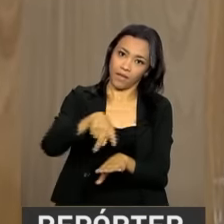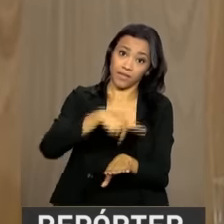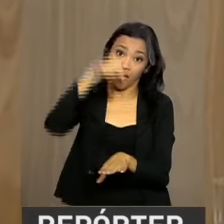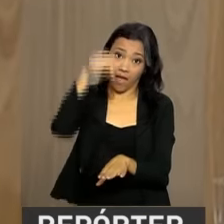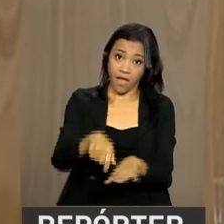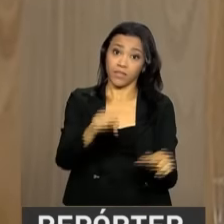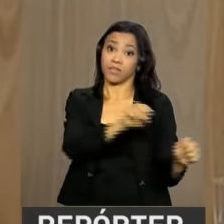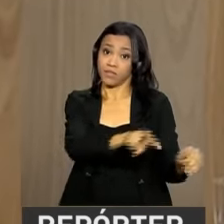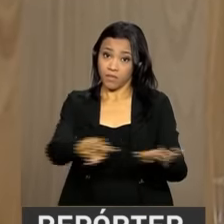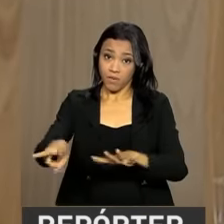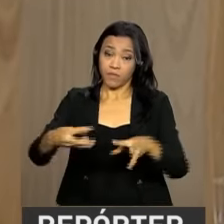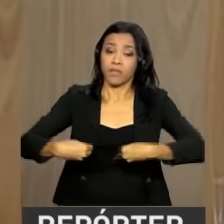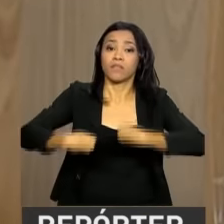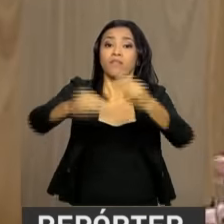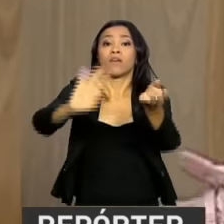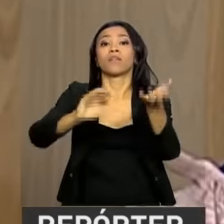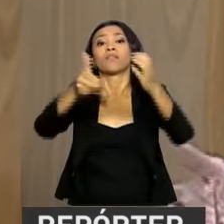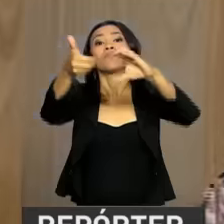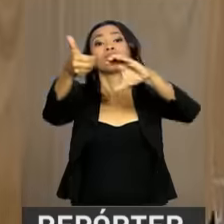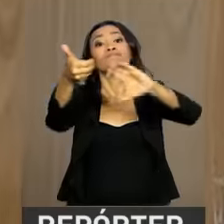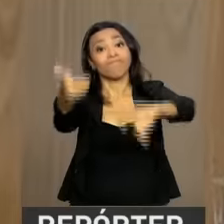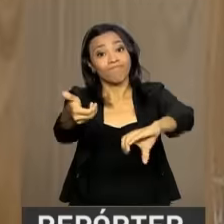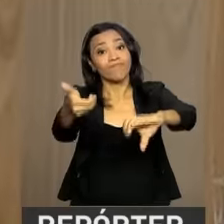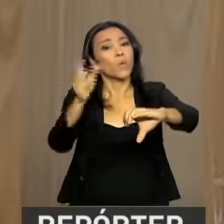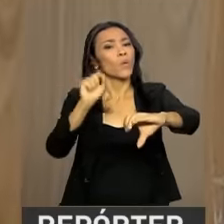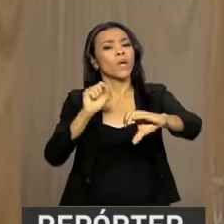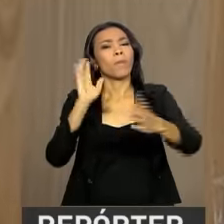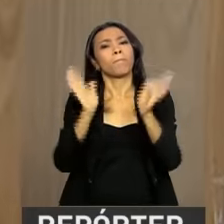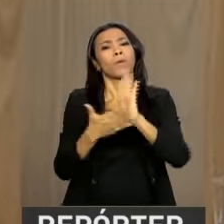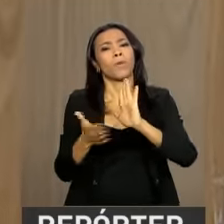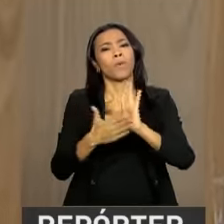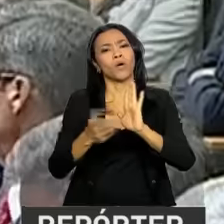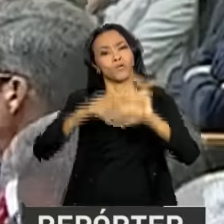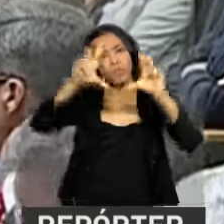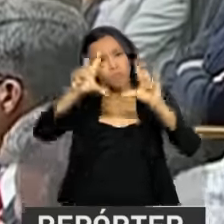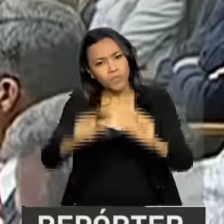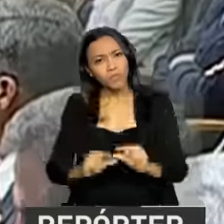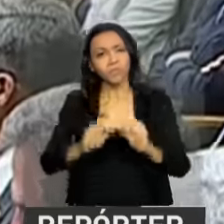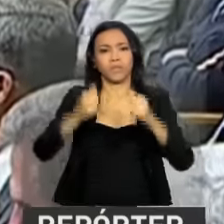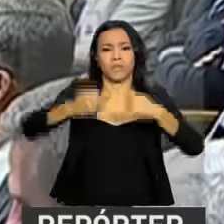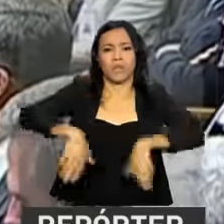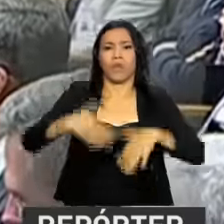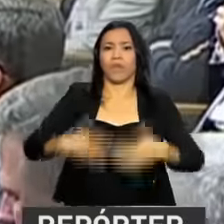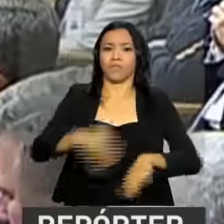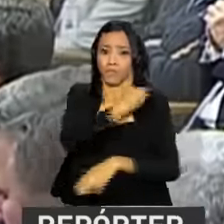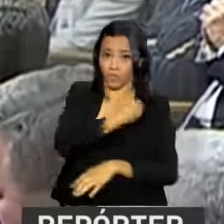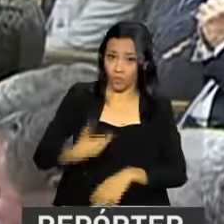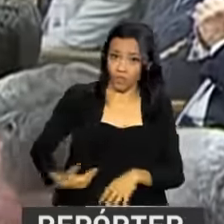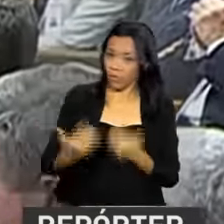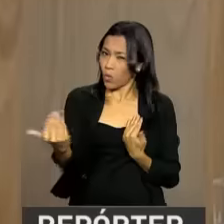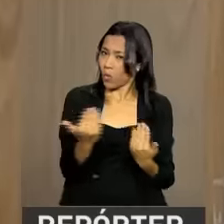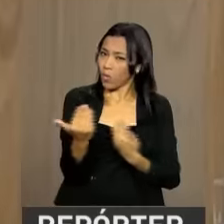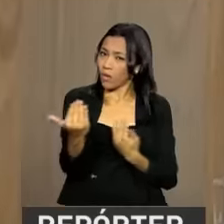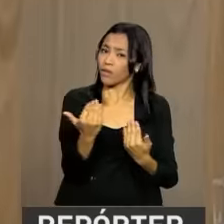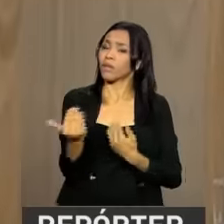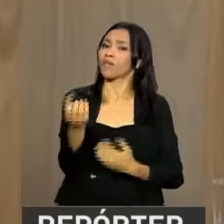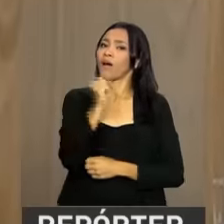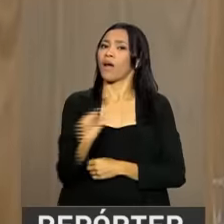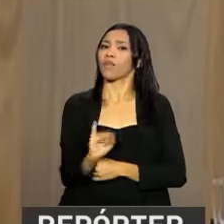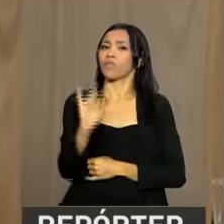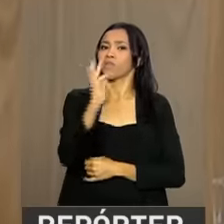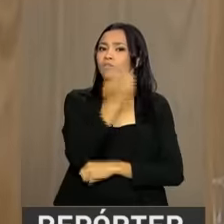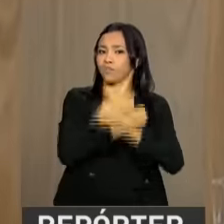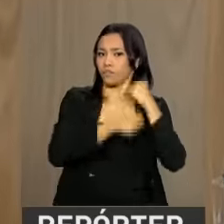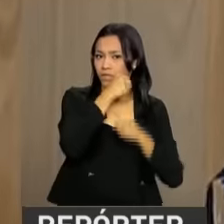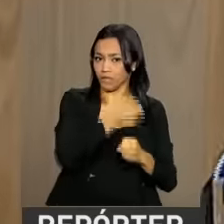enviado ao legislativo uma proposta para limitar os gastos públicos com base na inflação do ano anterior nos últimos